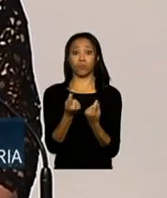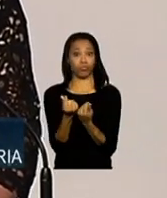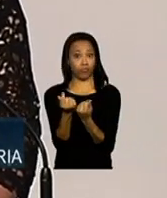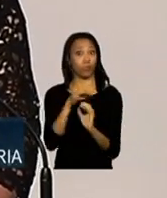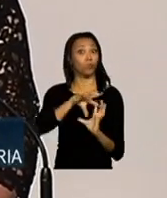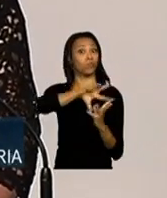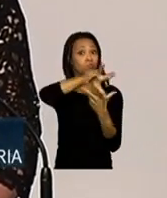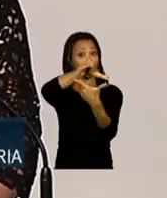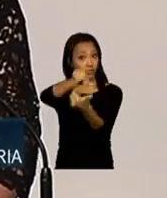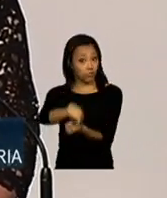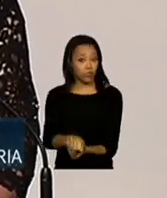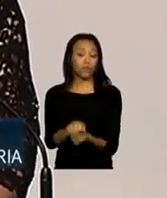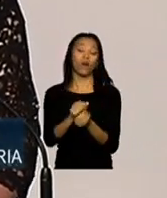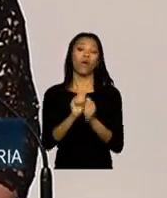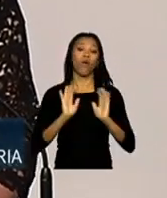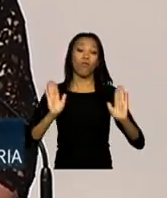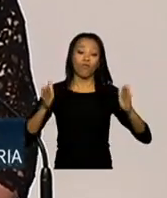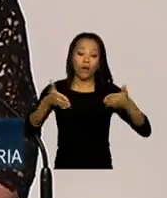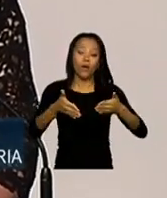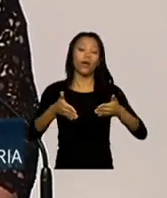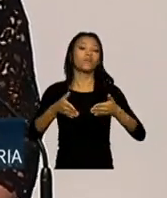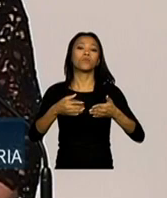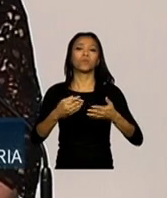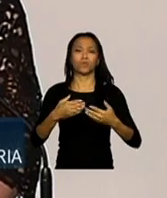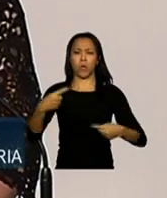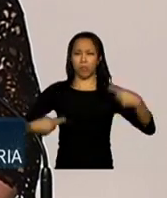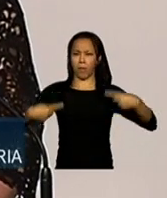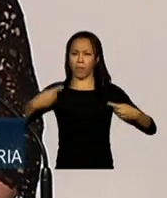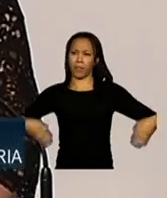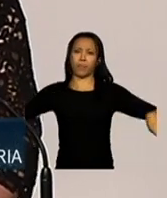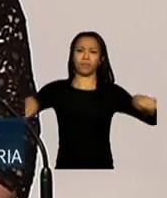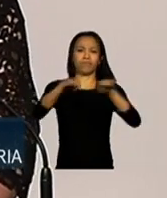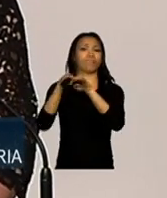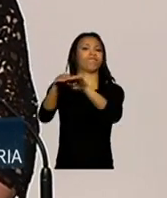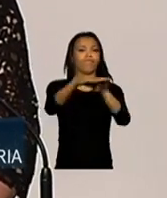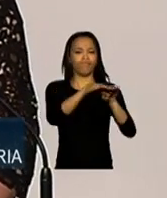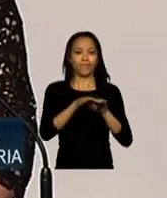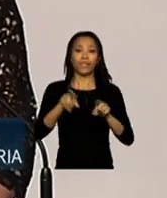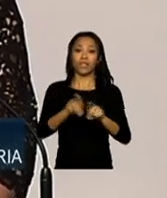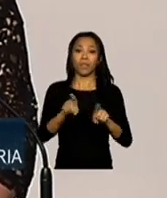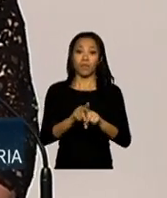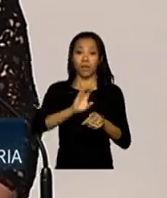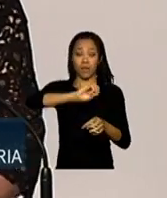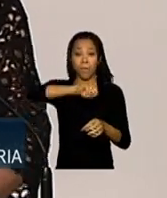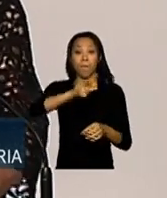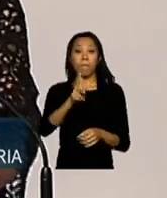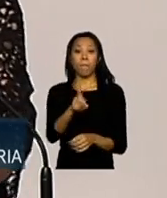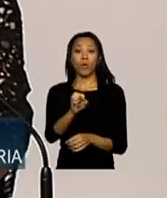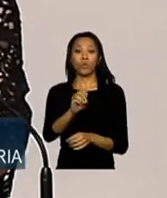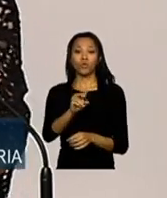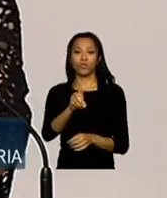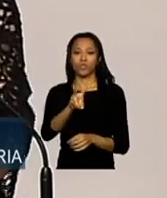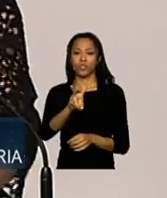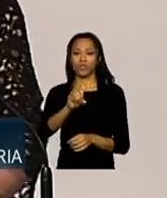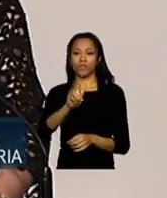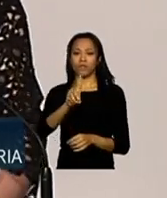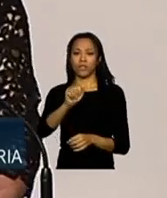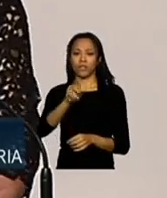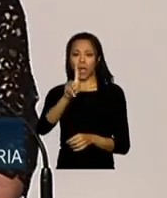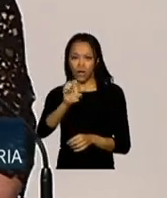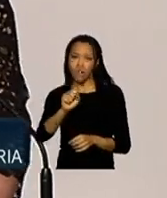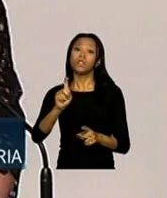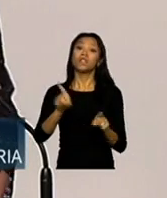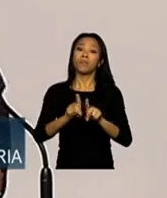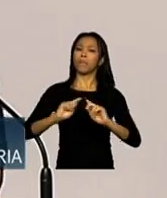a questão da competitividade e, portanto, da produtividade e da capacidade